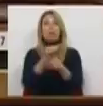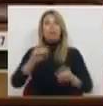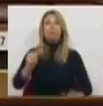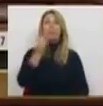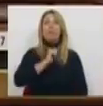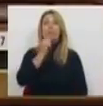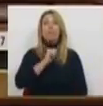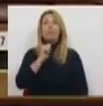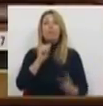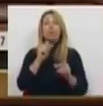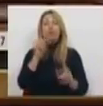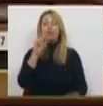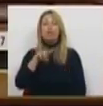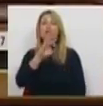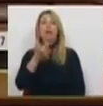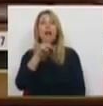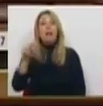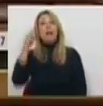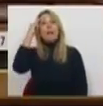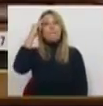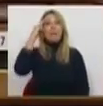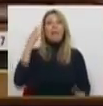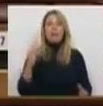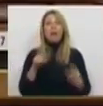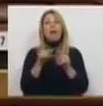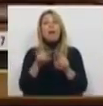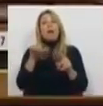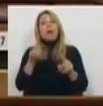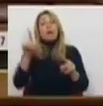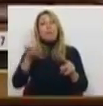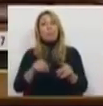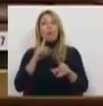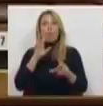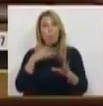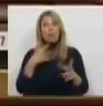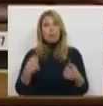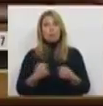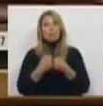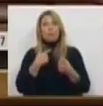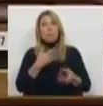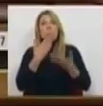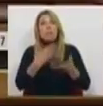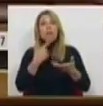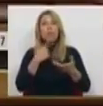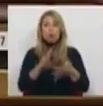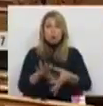não ficassem para trás e nós não falhássemos ao repto da solidariedade regional. Mas garantimos